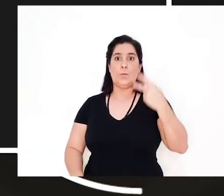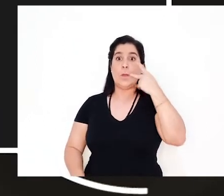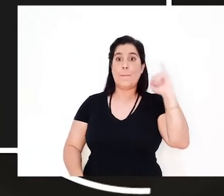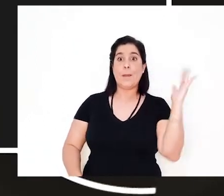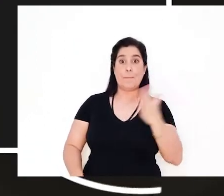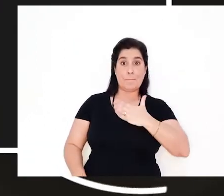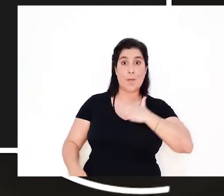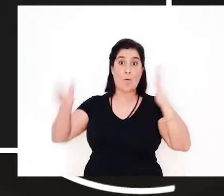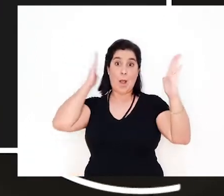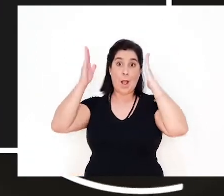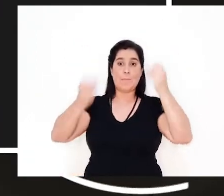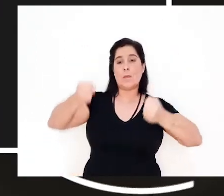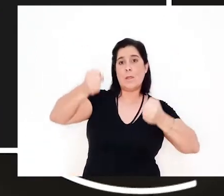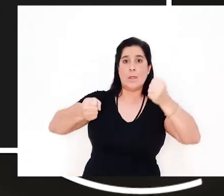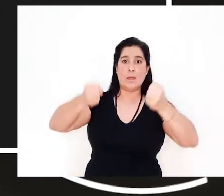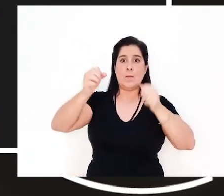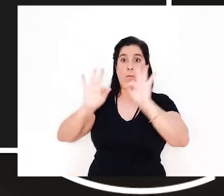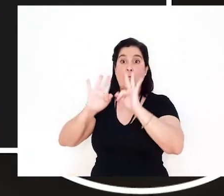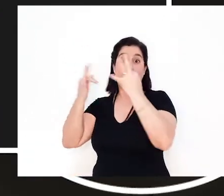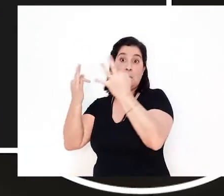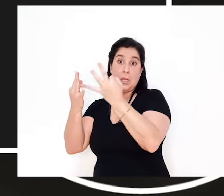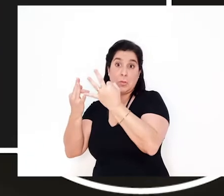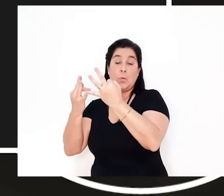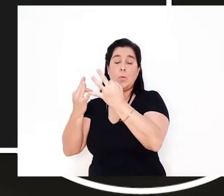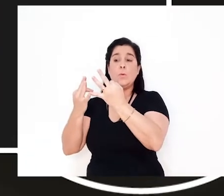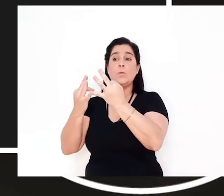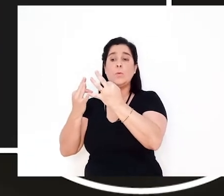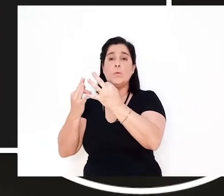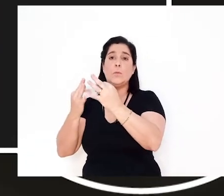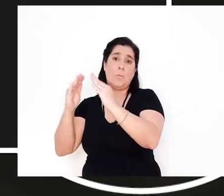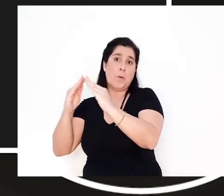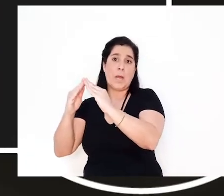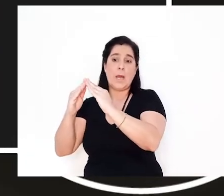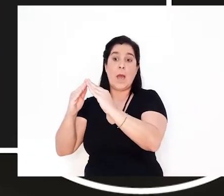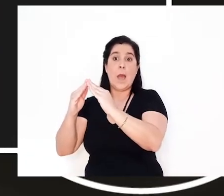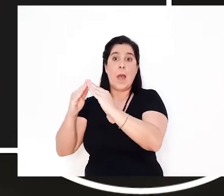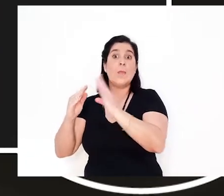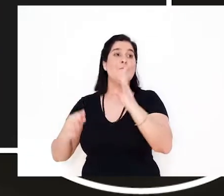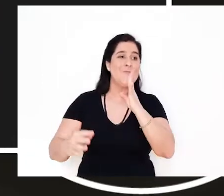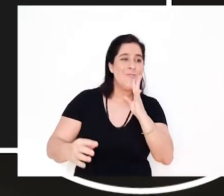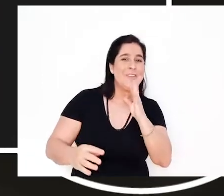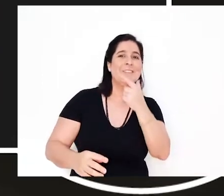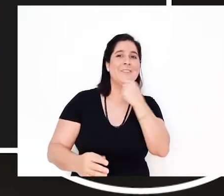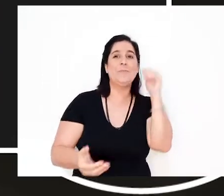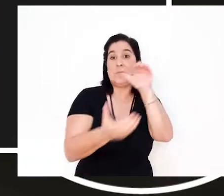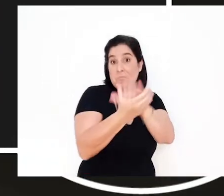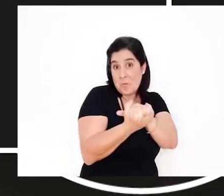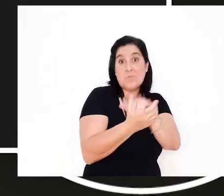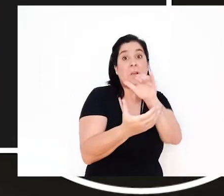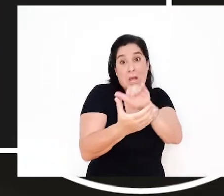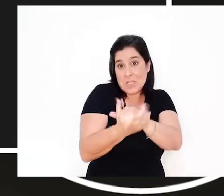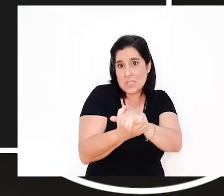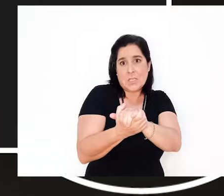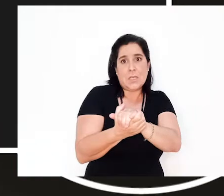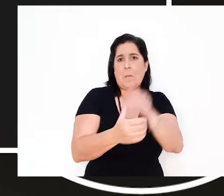caminhoneiro, viemos para cá com a família solteira, conheci meu esposo aqui, casamos. E estamos até hoje aqui, uma cidade